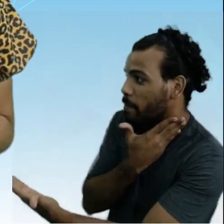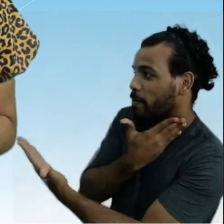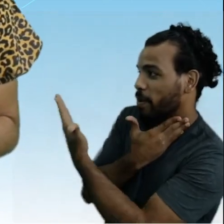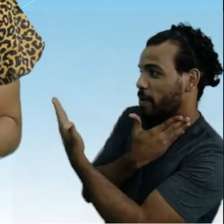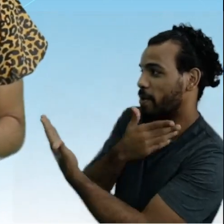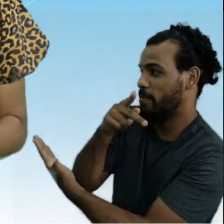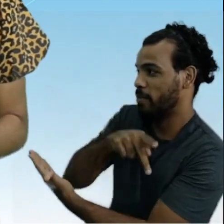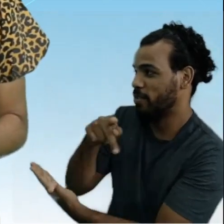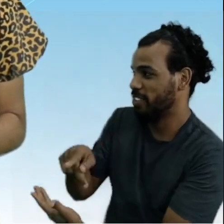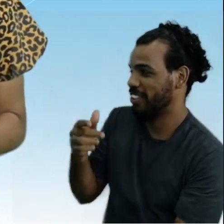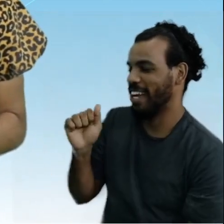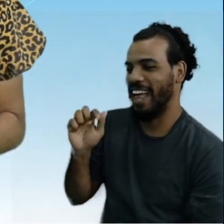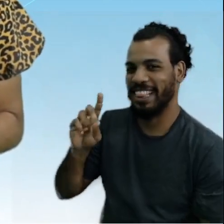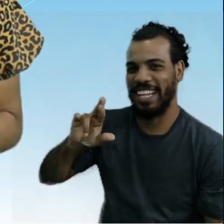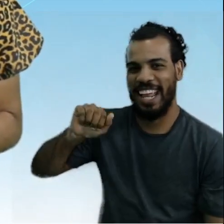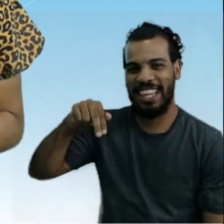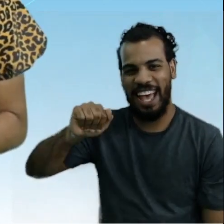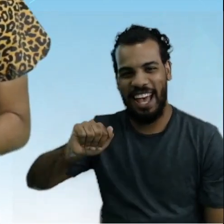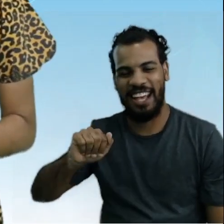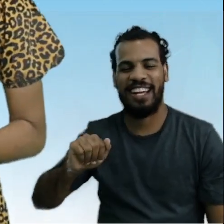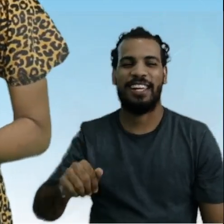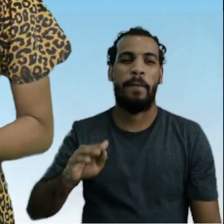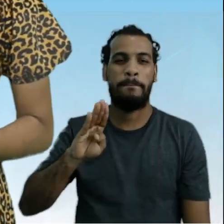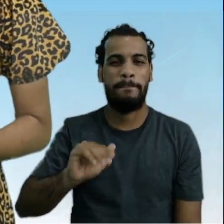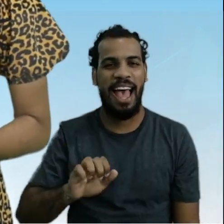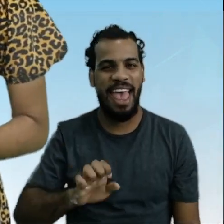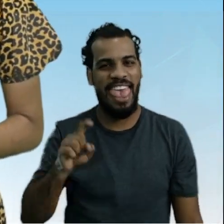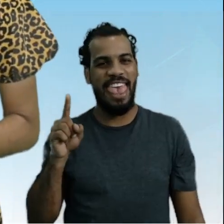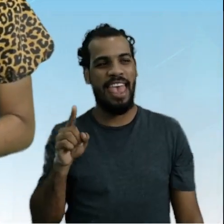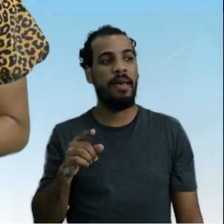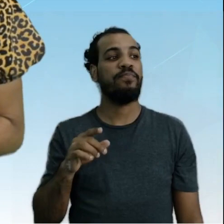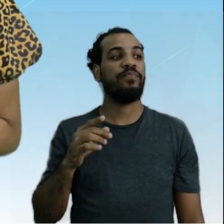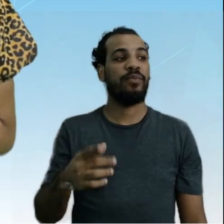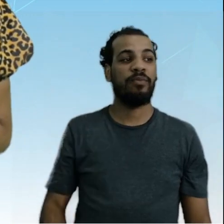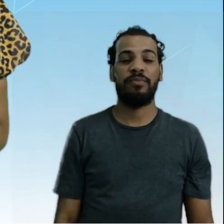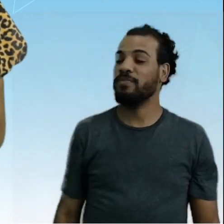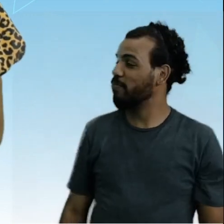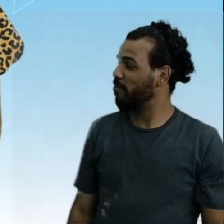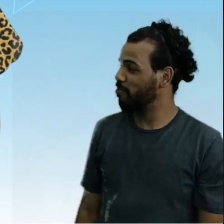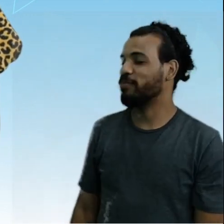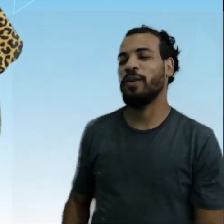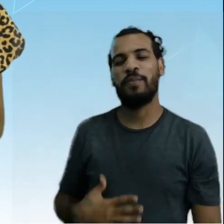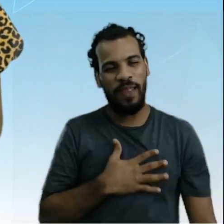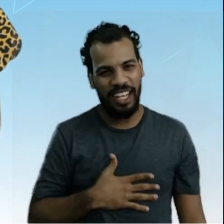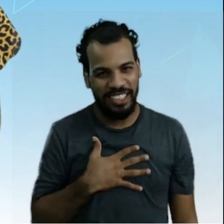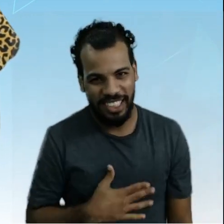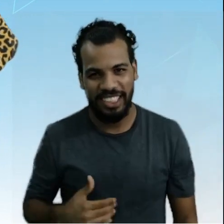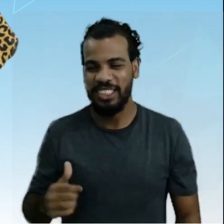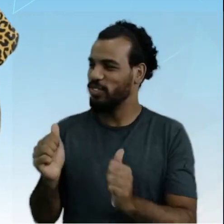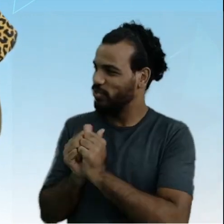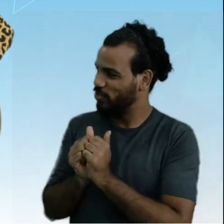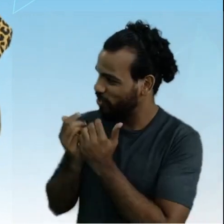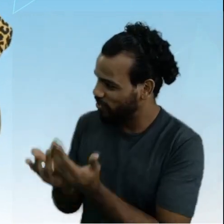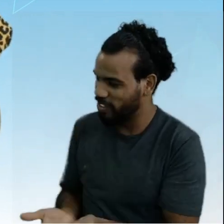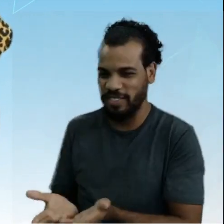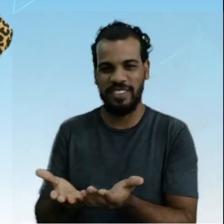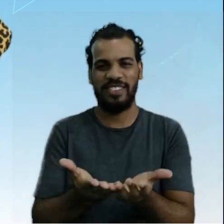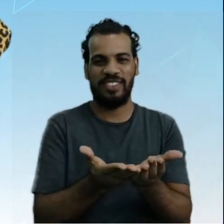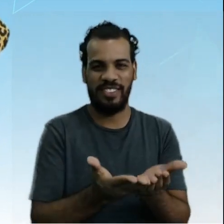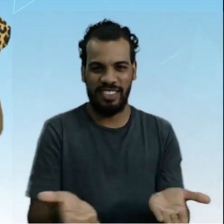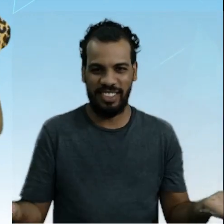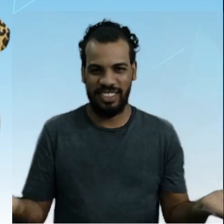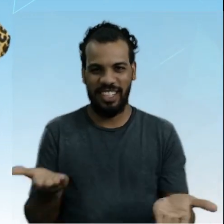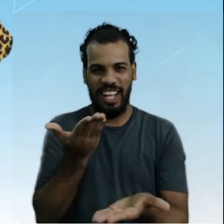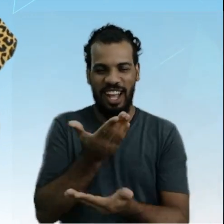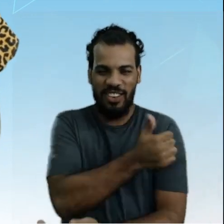a professora Adriana Baé. Tudo bom, professora? Tudo bom, Robson? Prazer estar aqui com você e com todos os alunos do estado